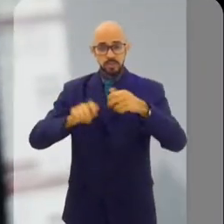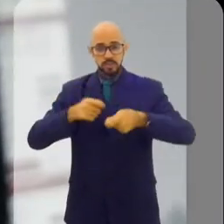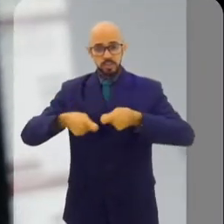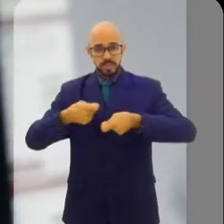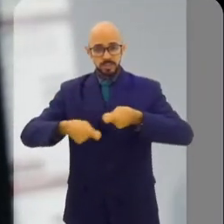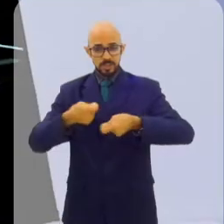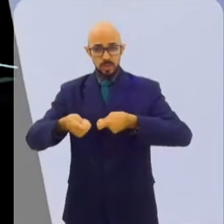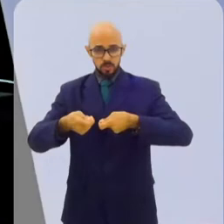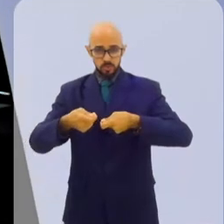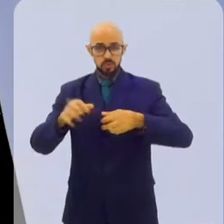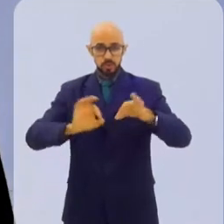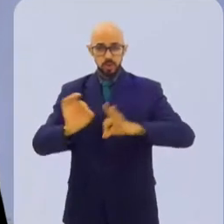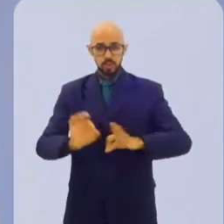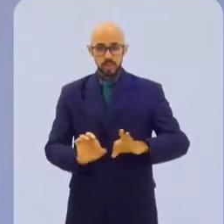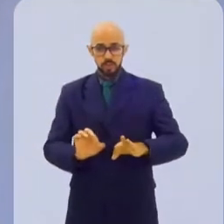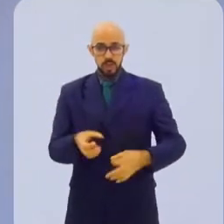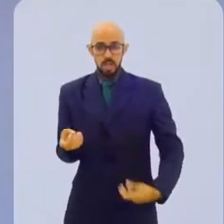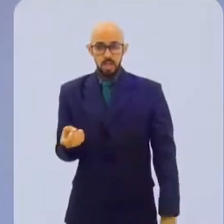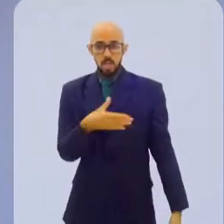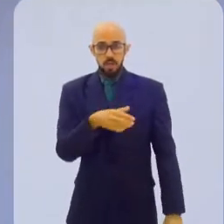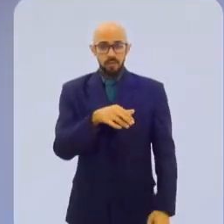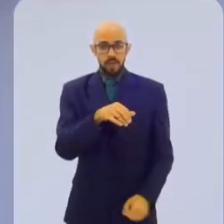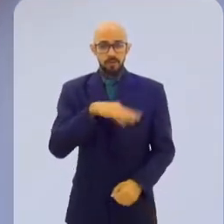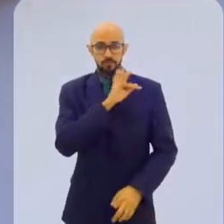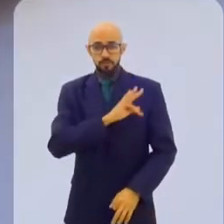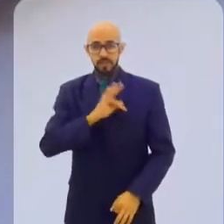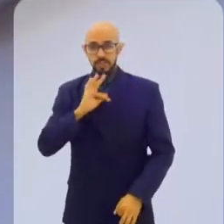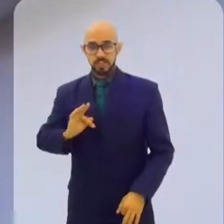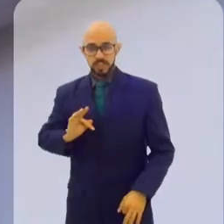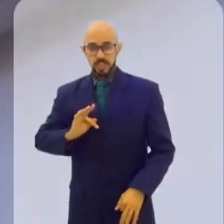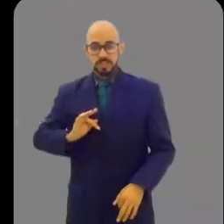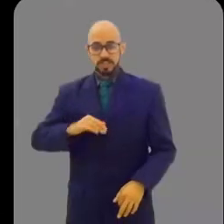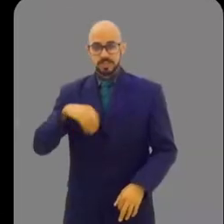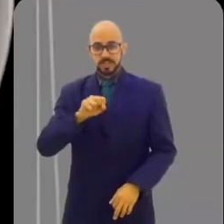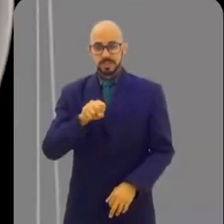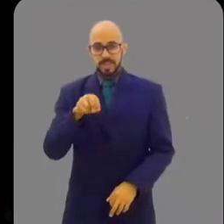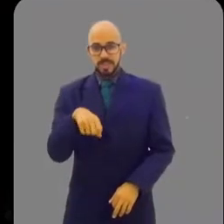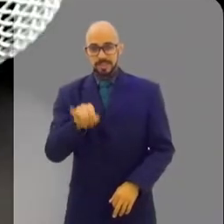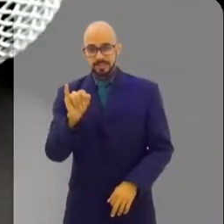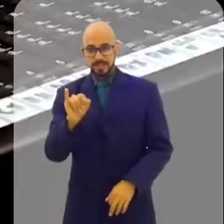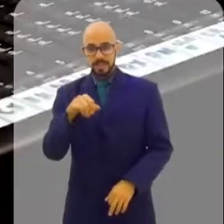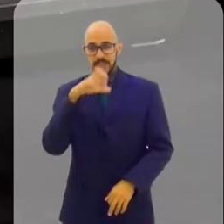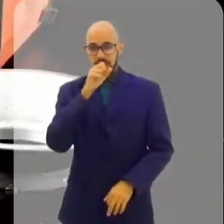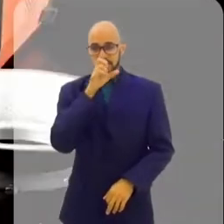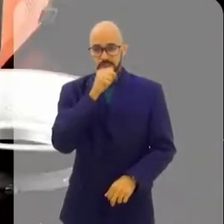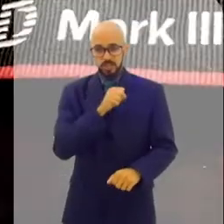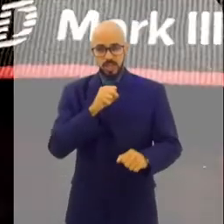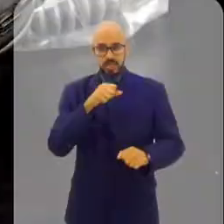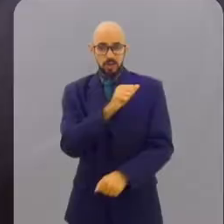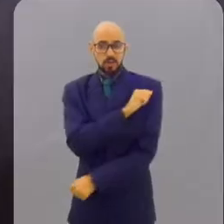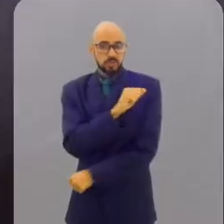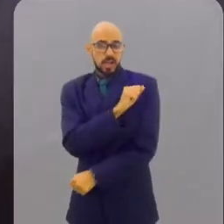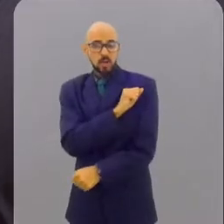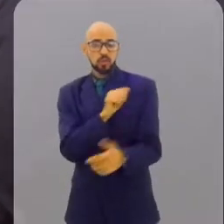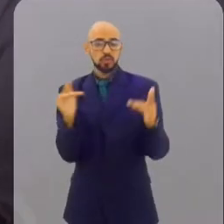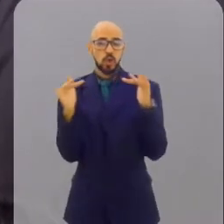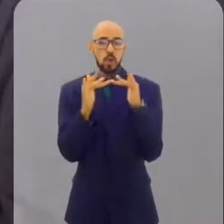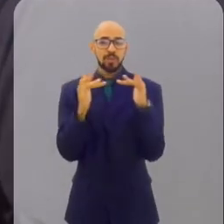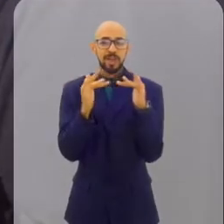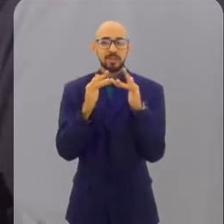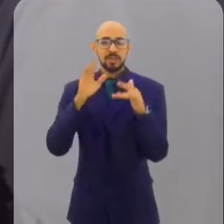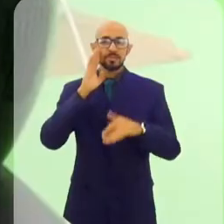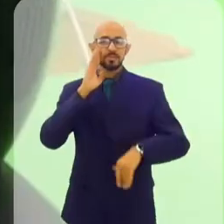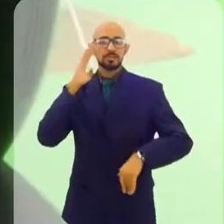de projetos. A nova Firjan Senai SESI Laranjeiras coloca nossos alunos em contato com as